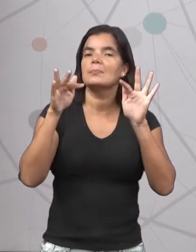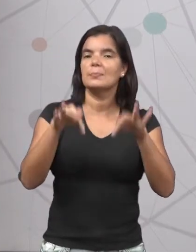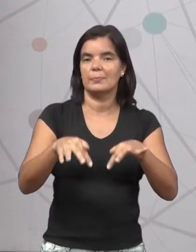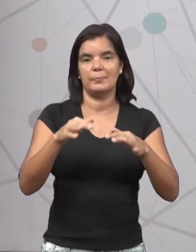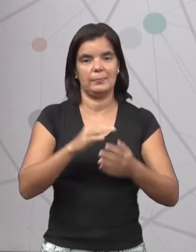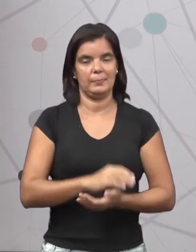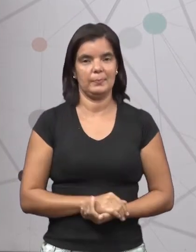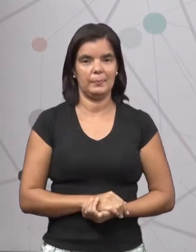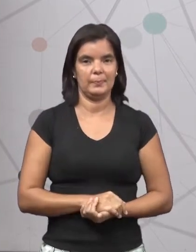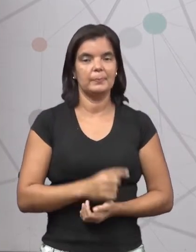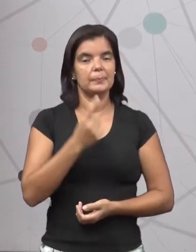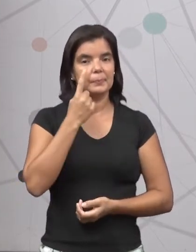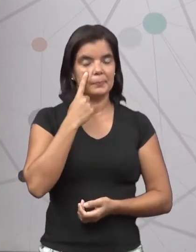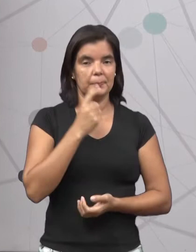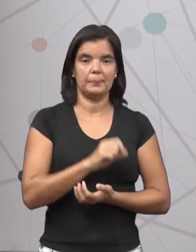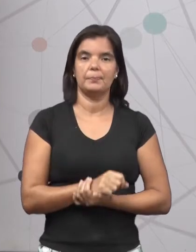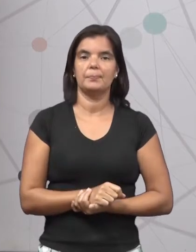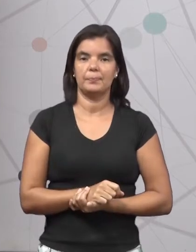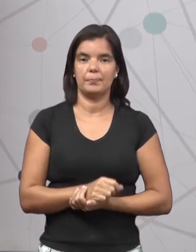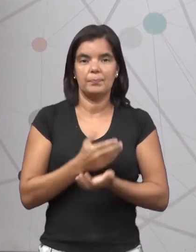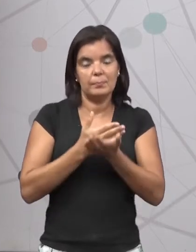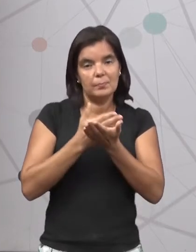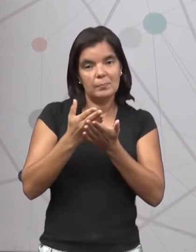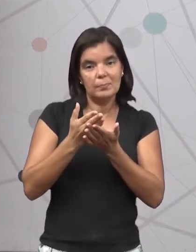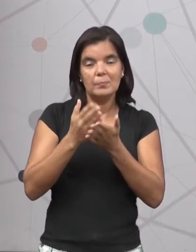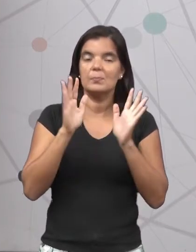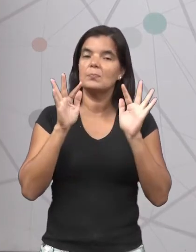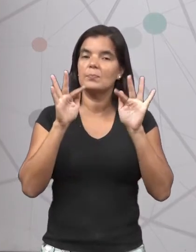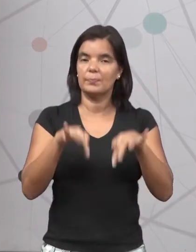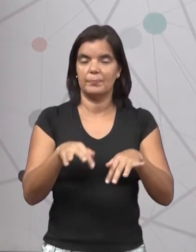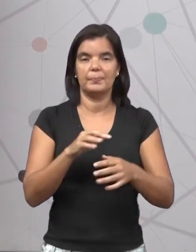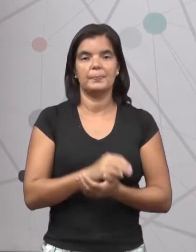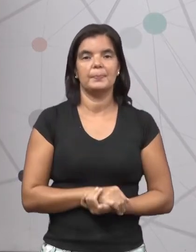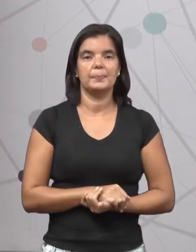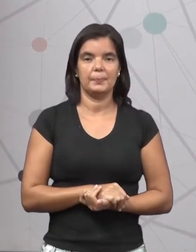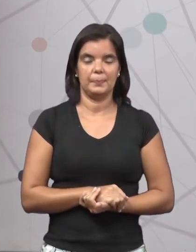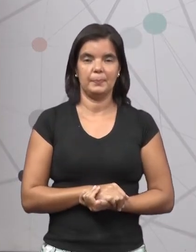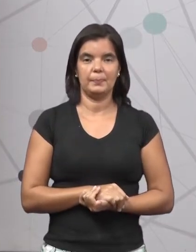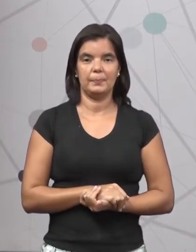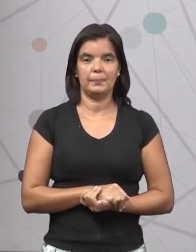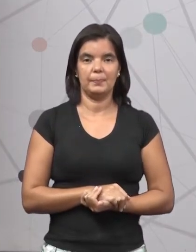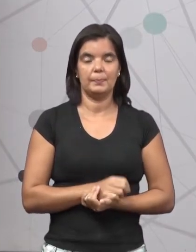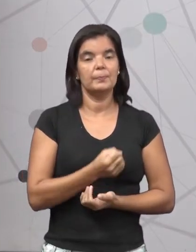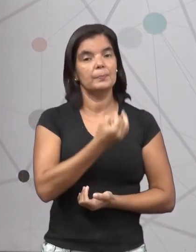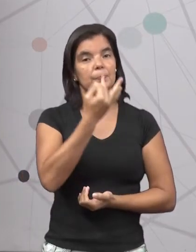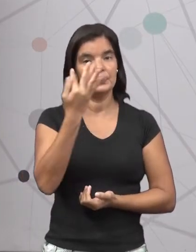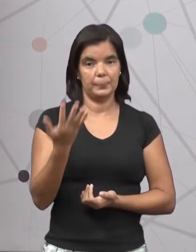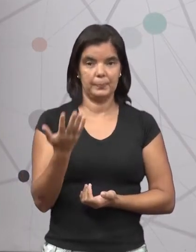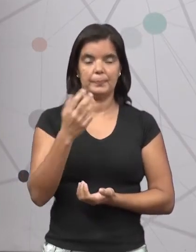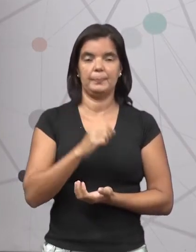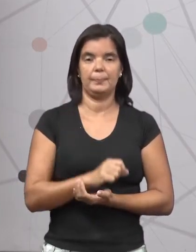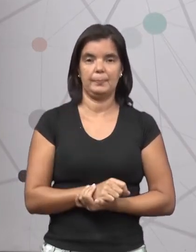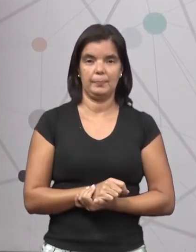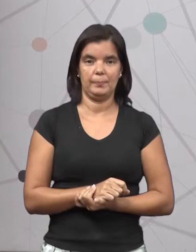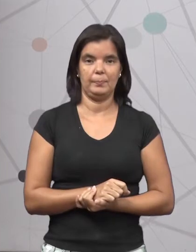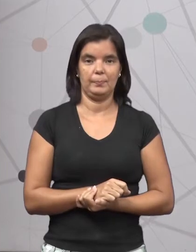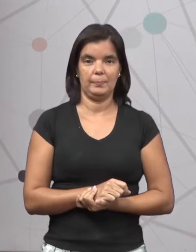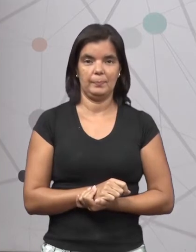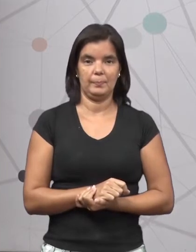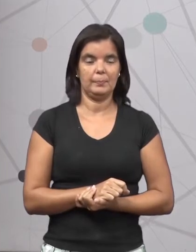fim? Vamos lá? Do início até o fim? Vamos contar. Aqui está